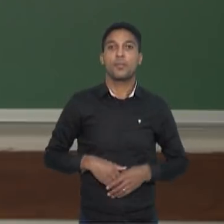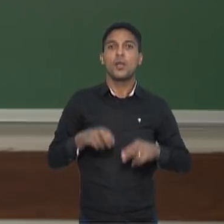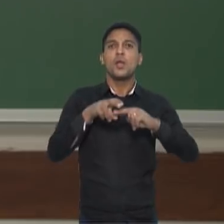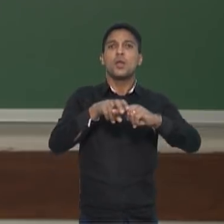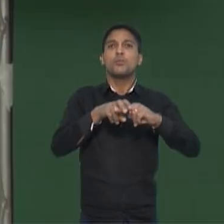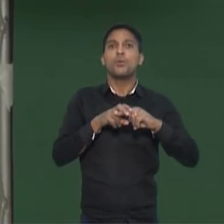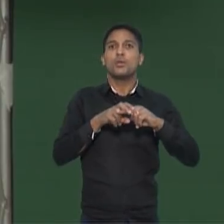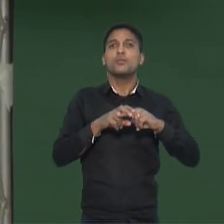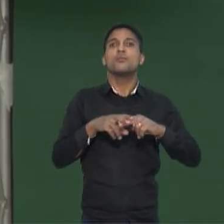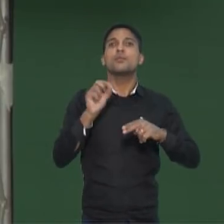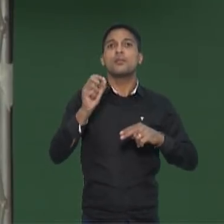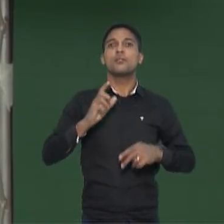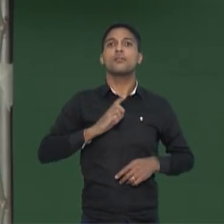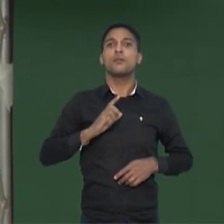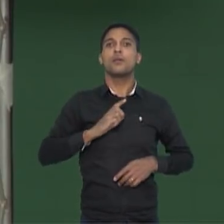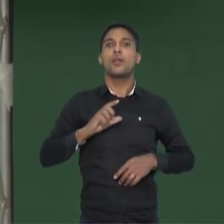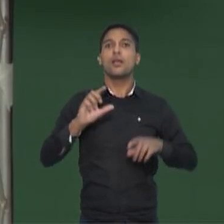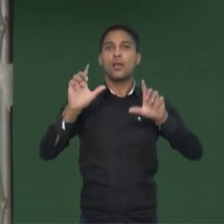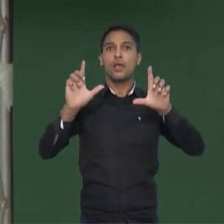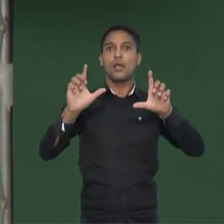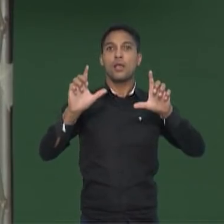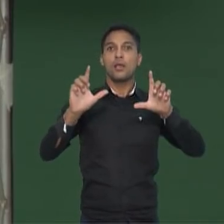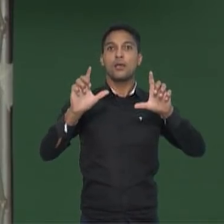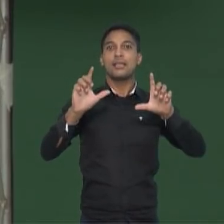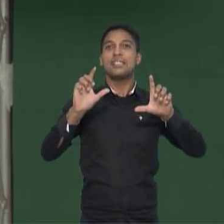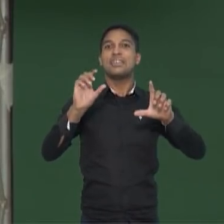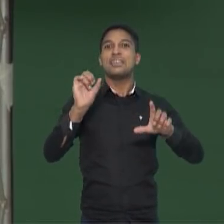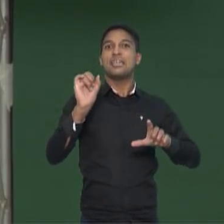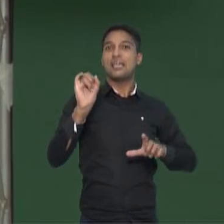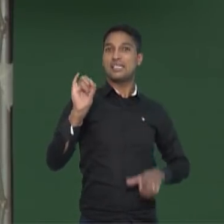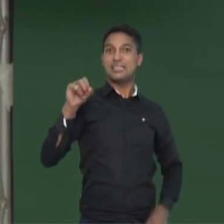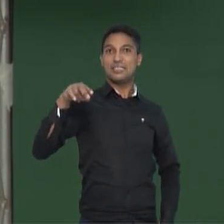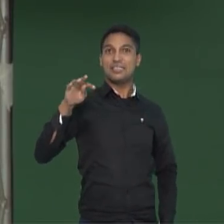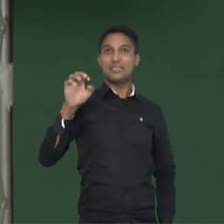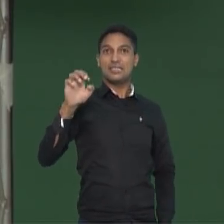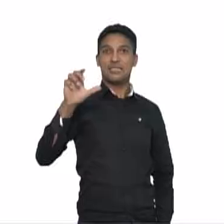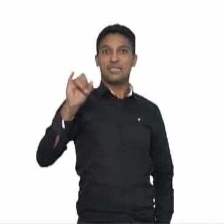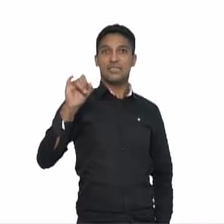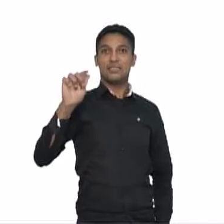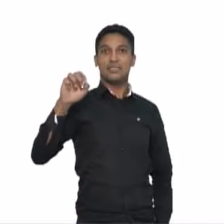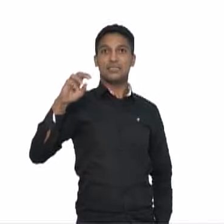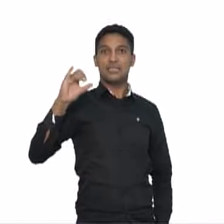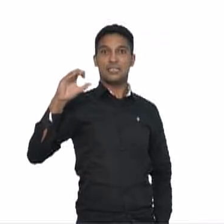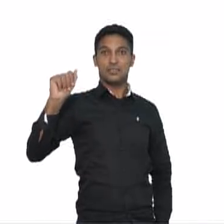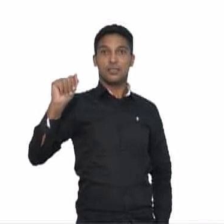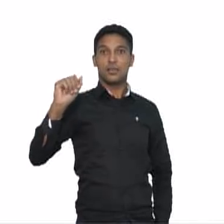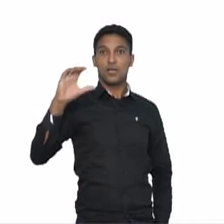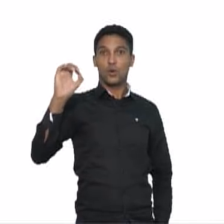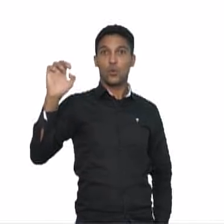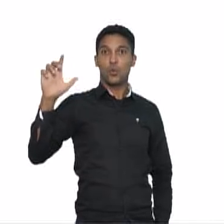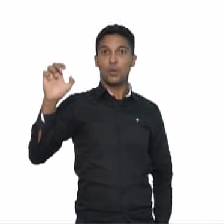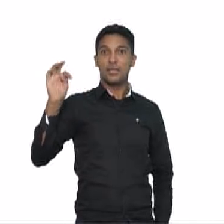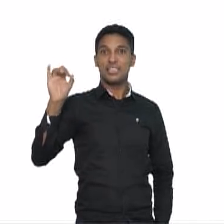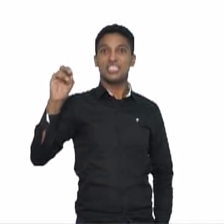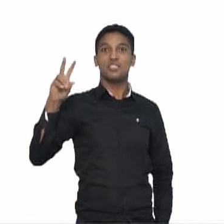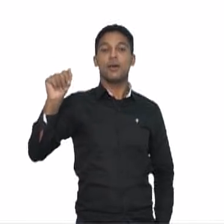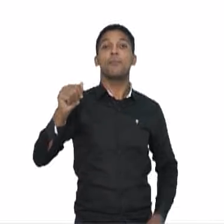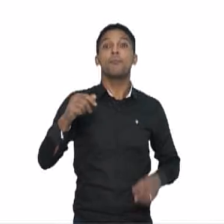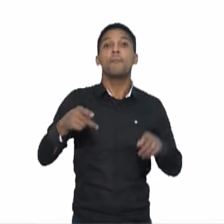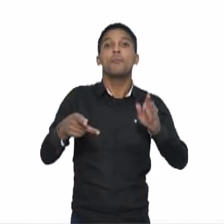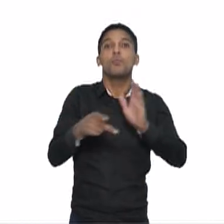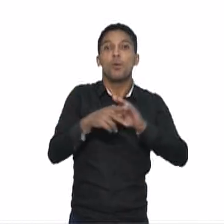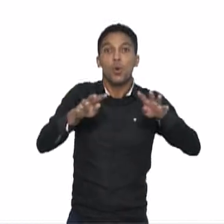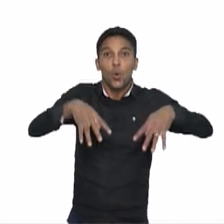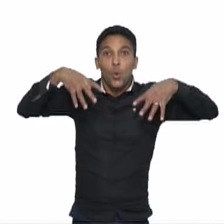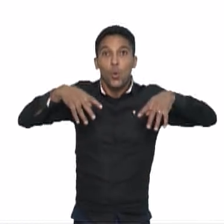construindo no coletivo esse tipo de atração. O Matrix, que já é, né, a produção dele já é